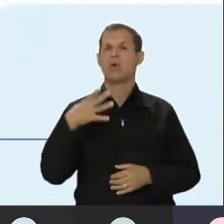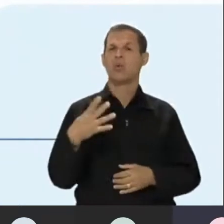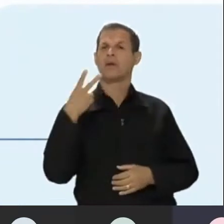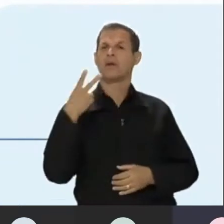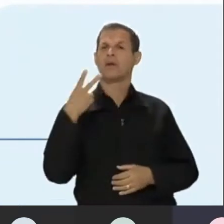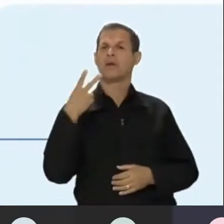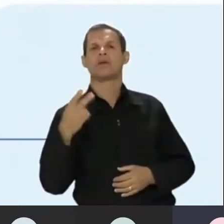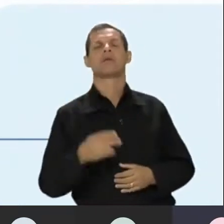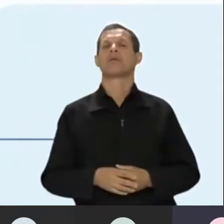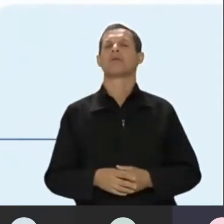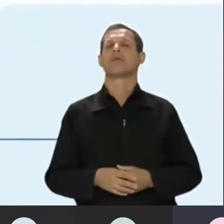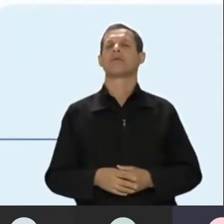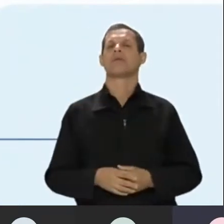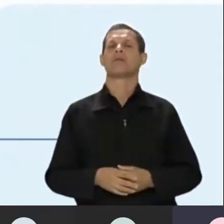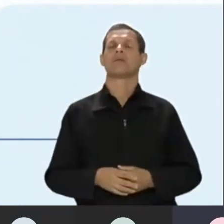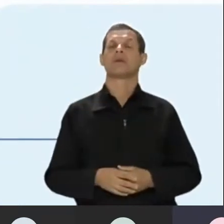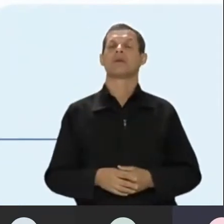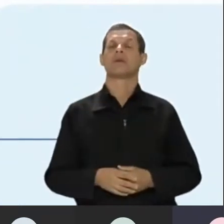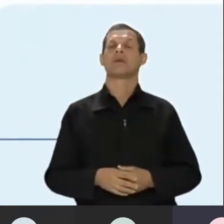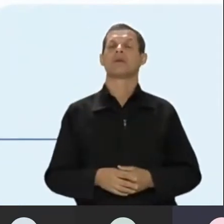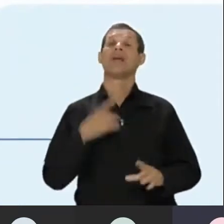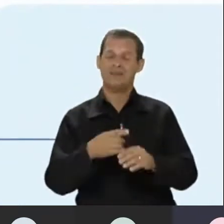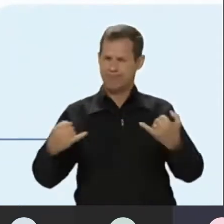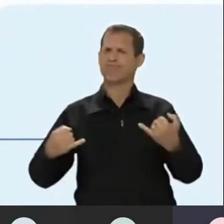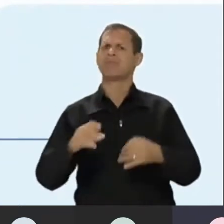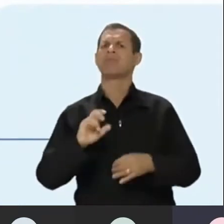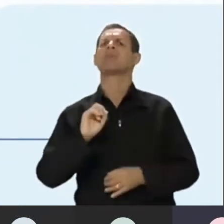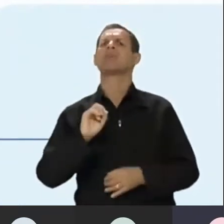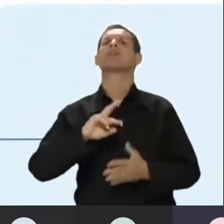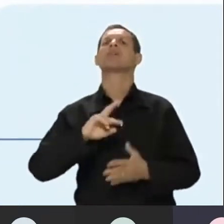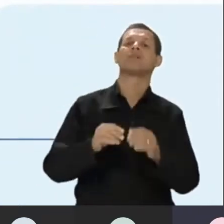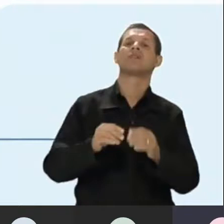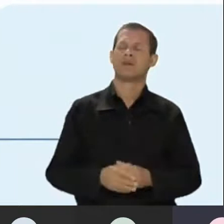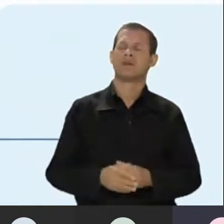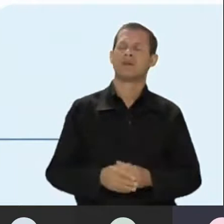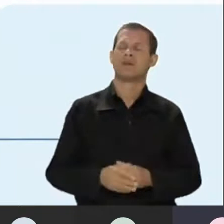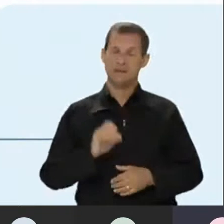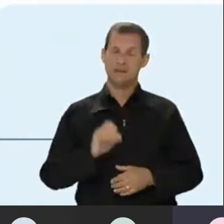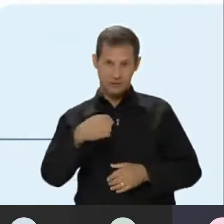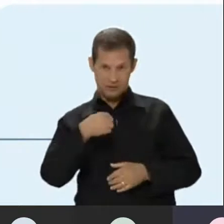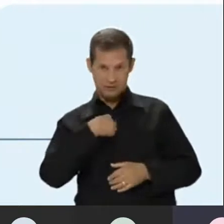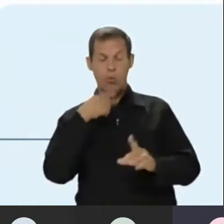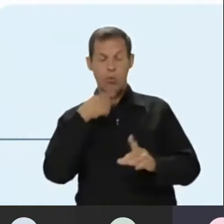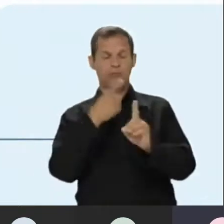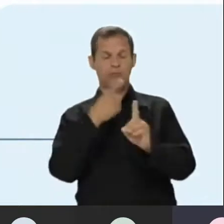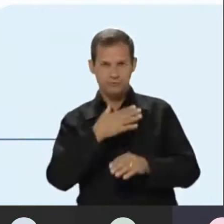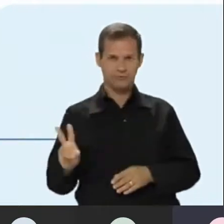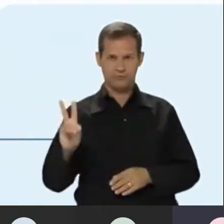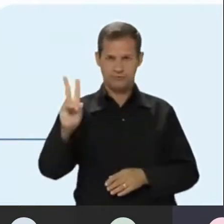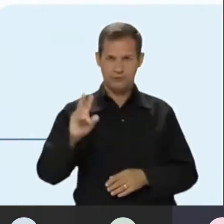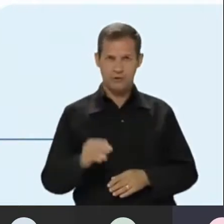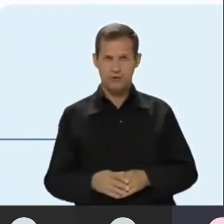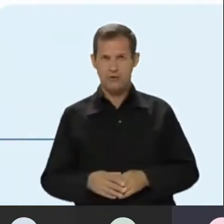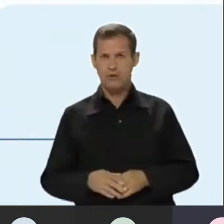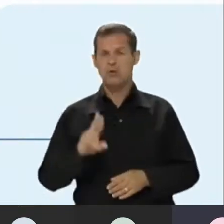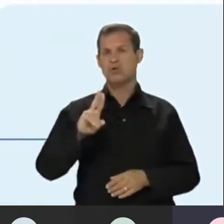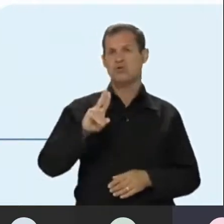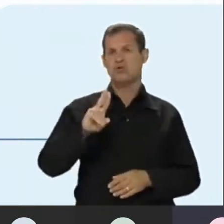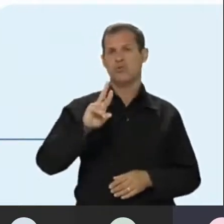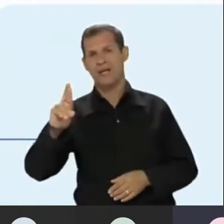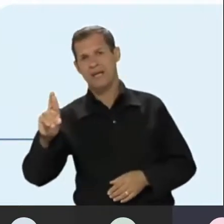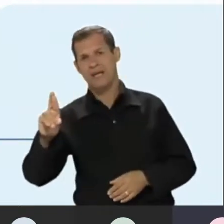de 42. Encontrei elas, não encontrei? O que isso quer dizer? que eu encontrei o meu valor de